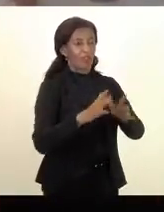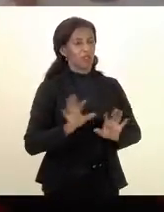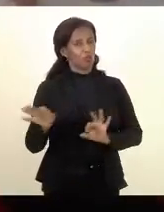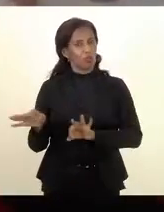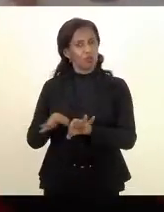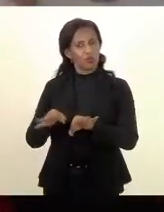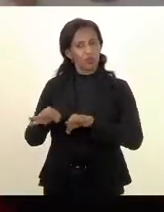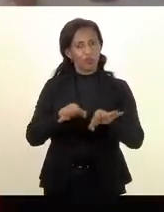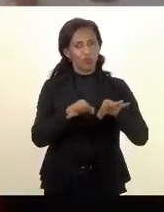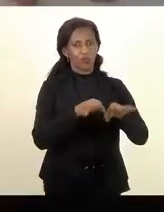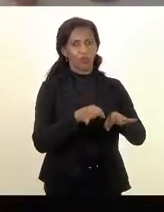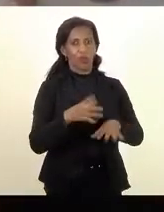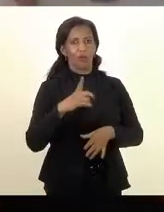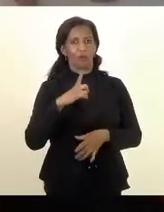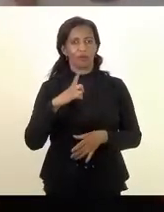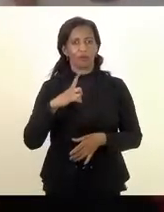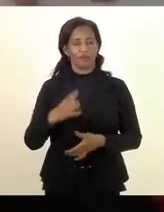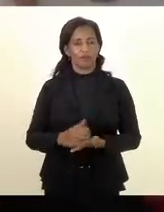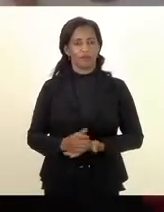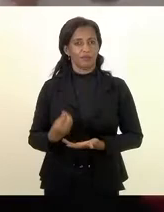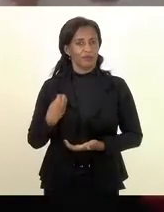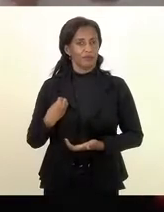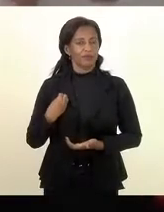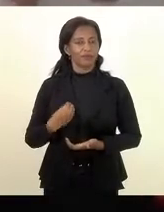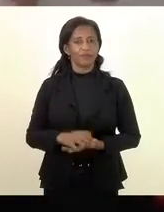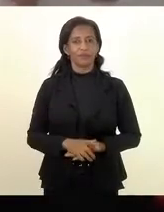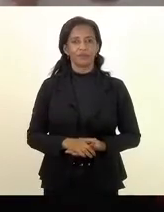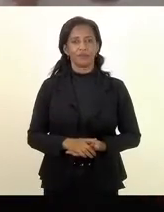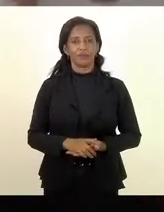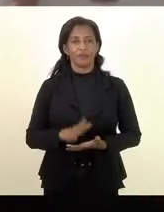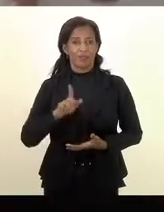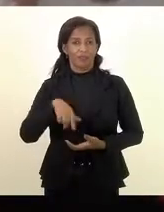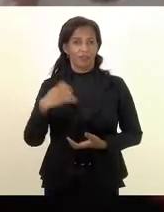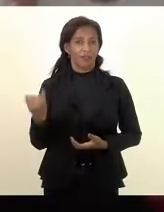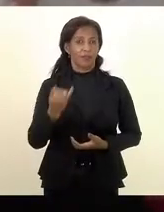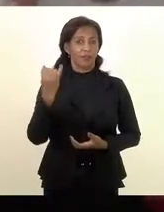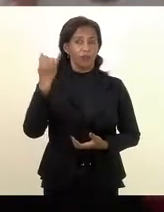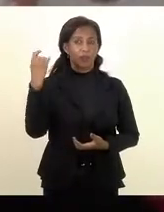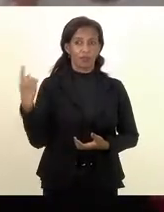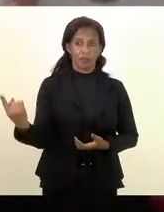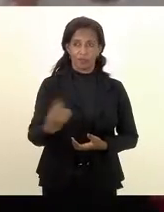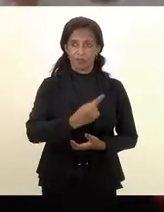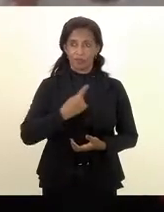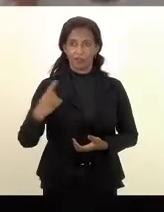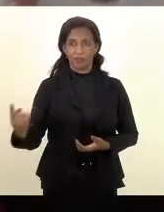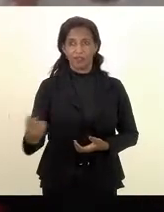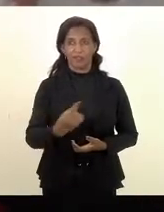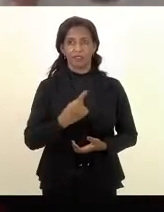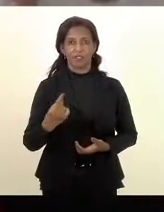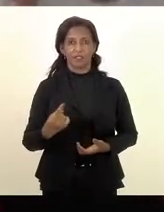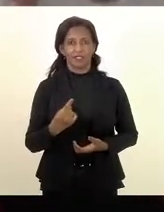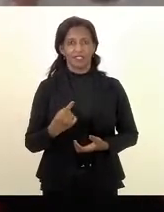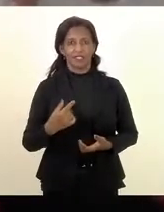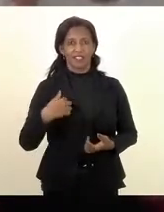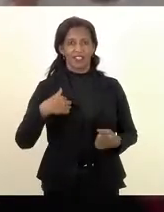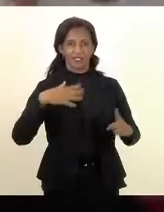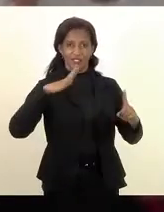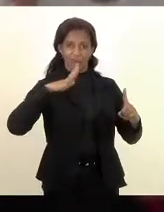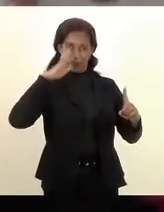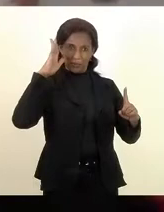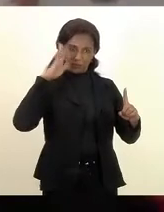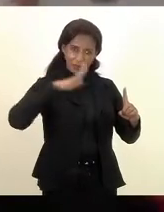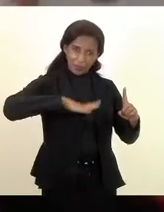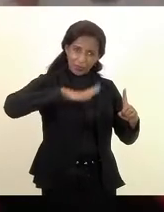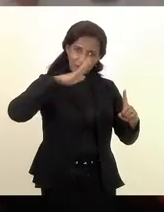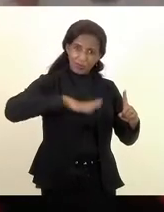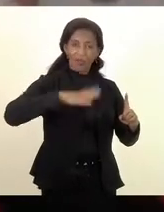de serem existir no mundo então é importante que a gente reverencie a atuação da